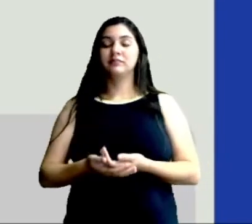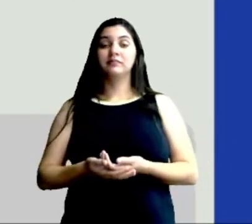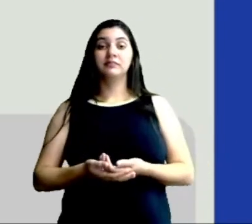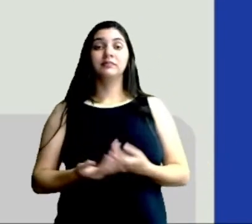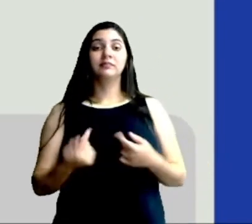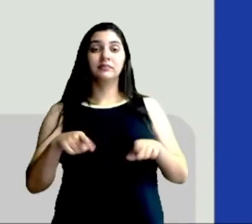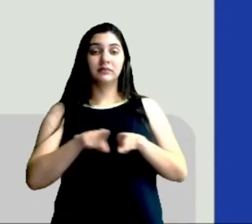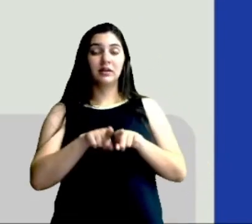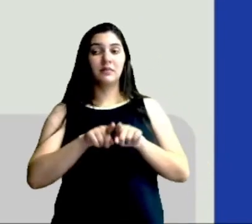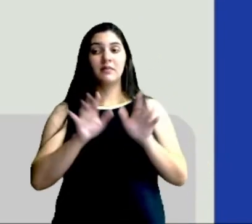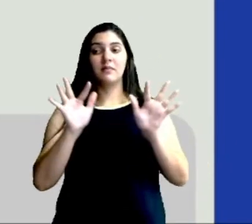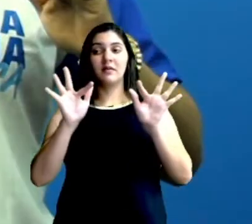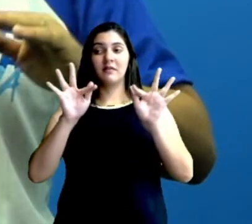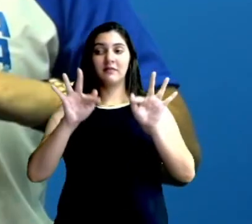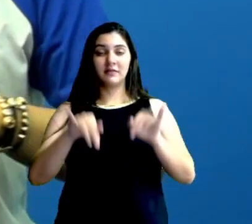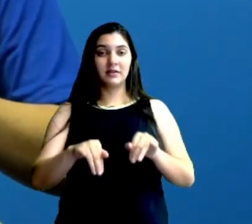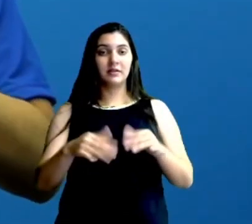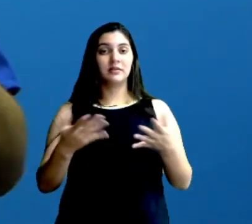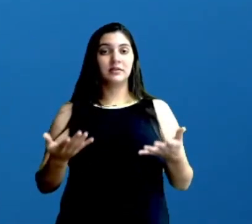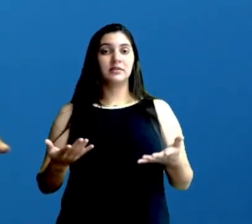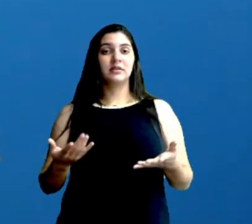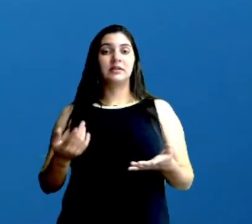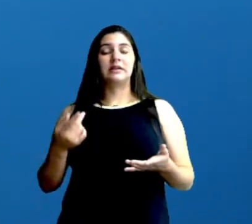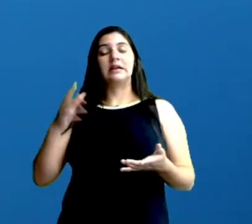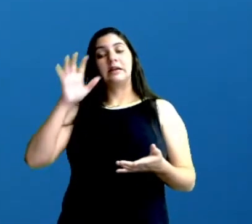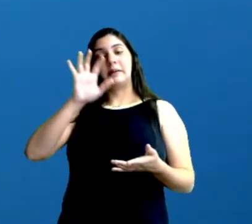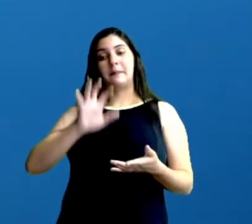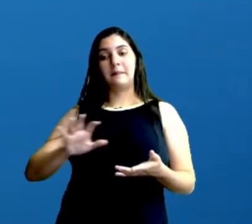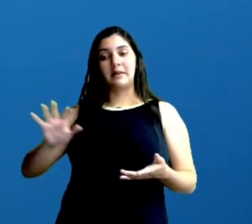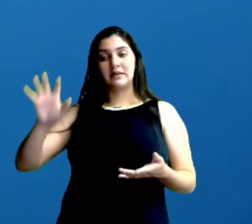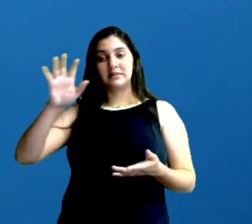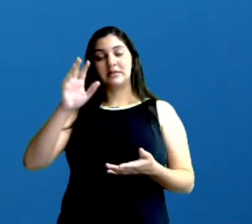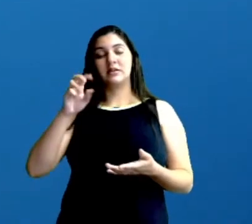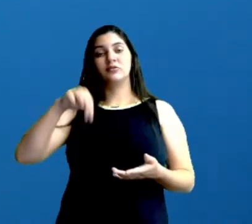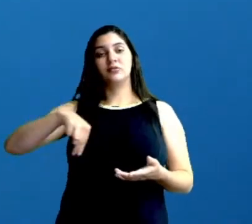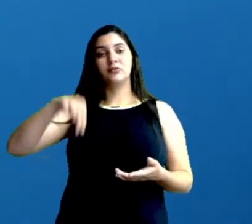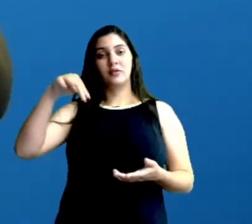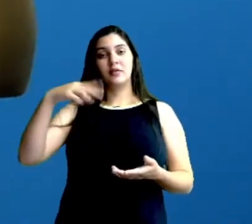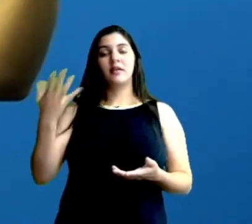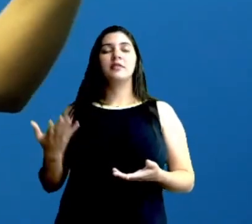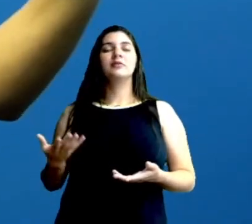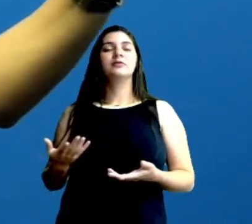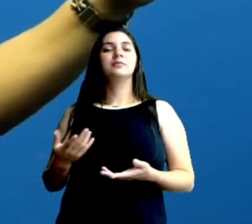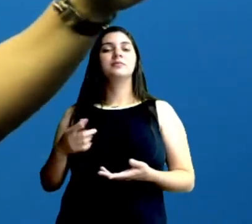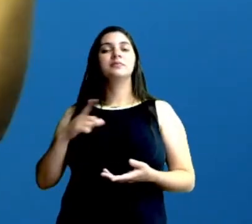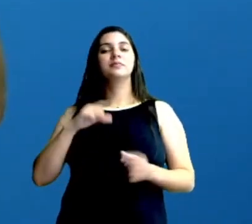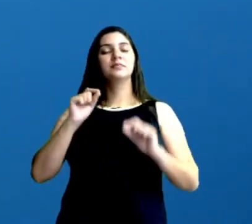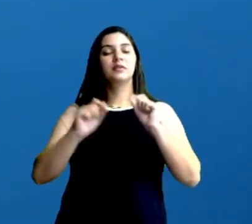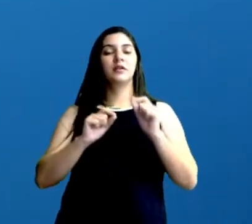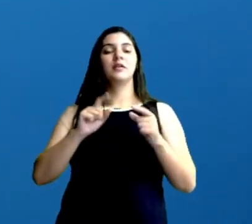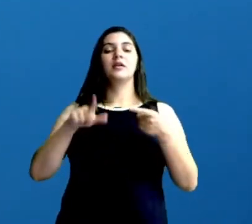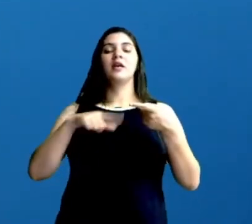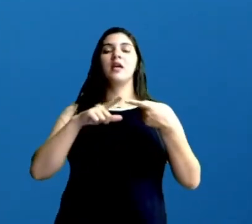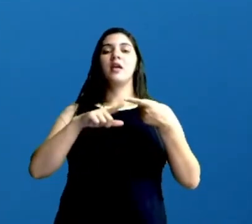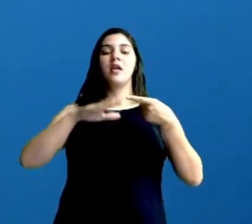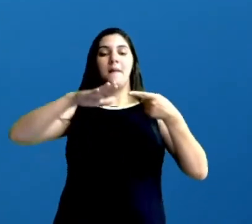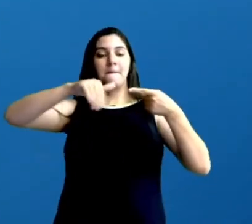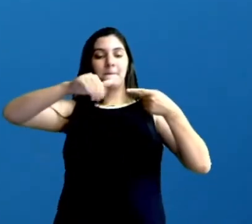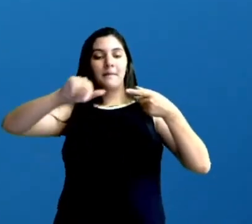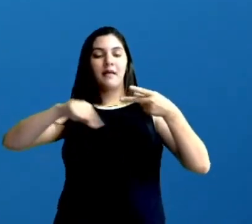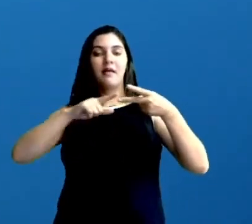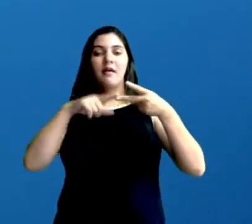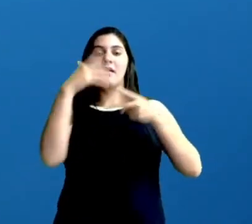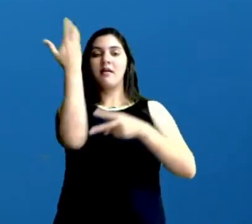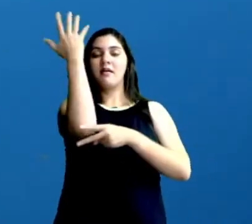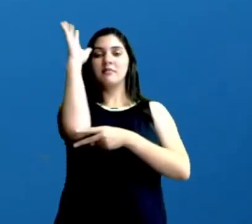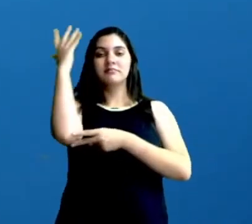E para finalizar, né, essa questão da paisagem nordestina na sua predominância, né, litorânea, mata e